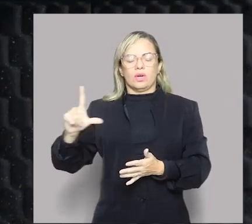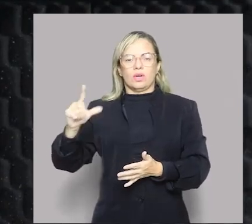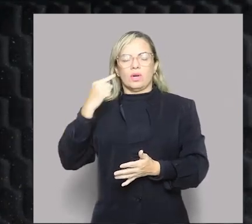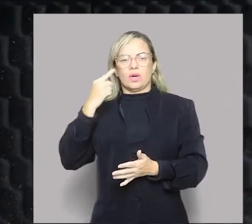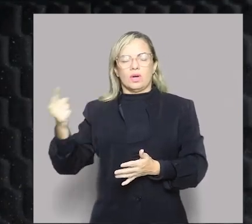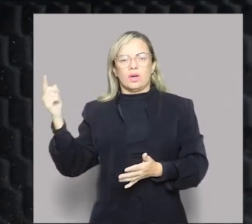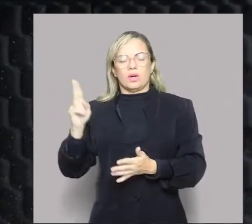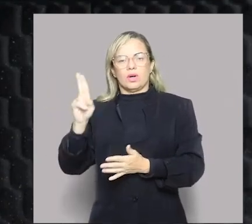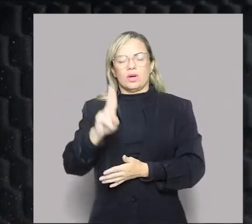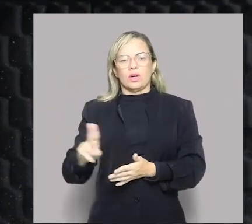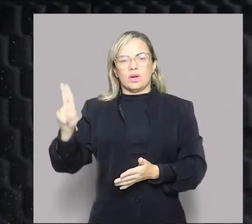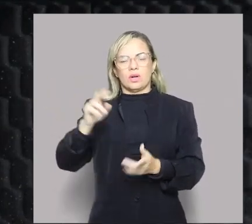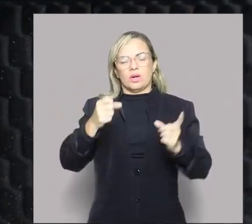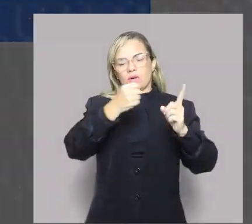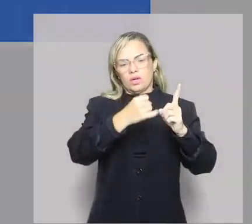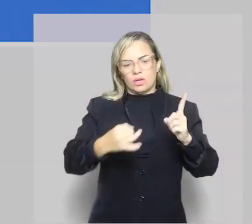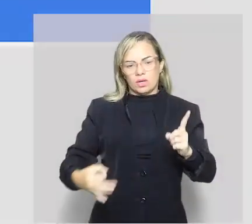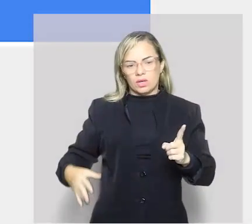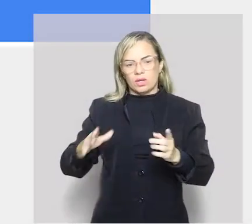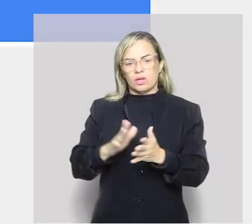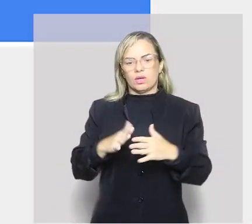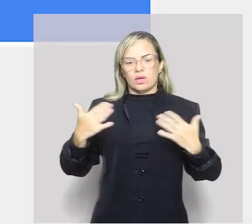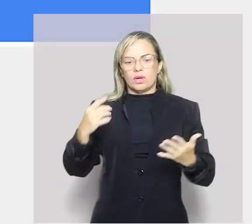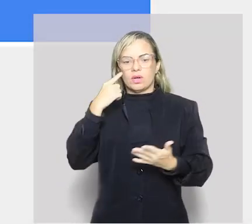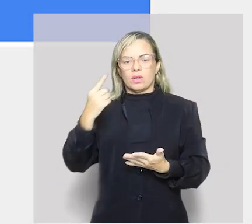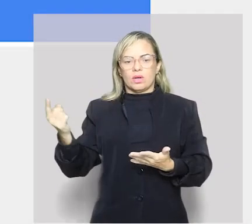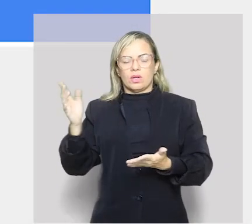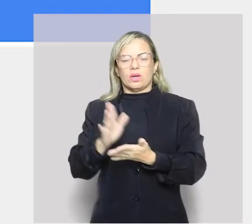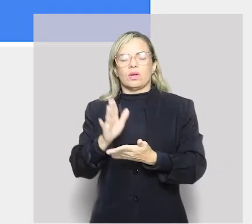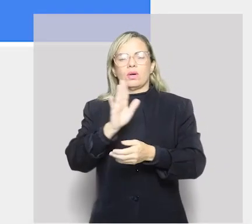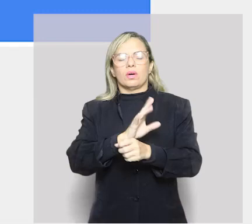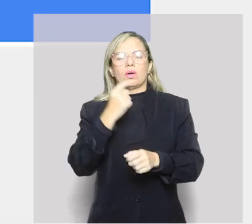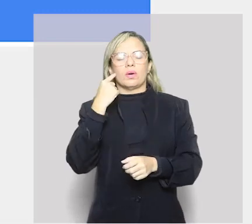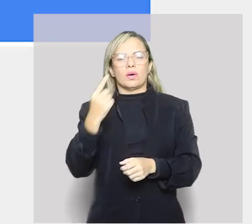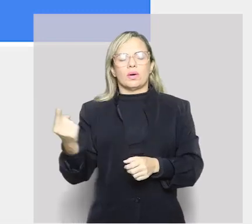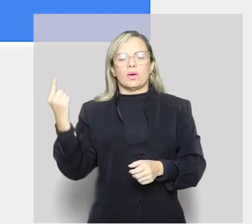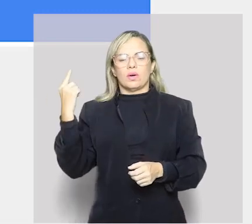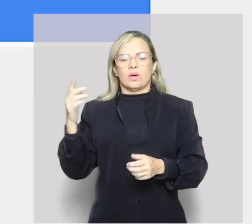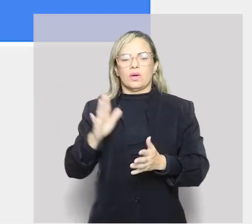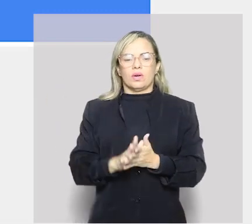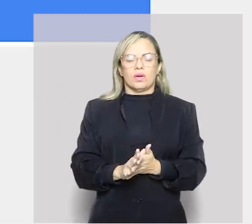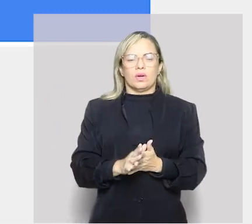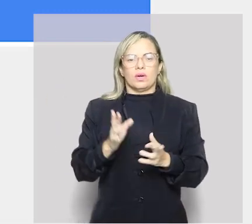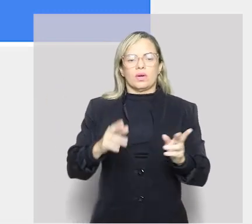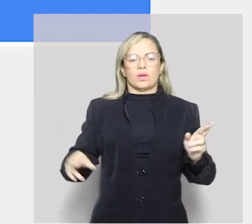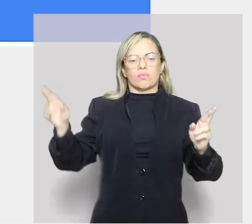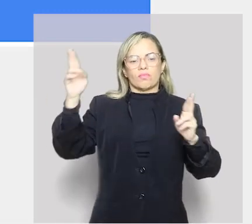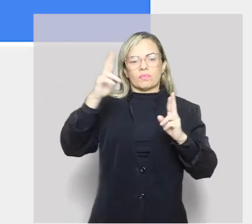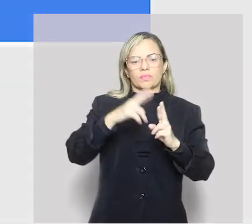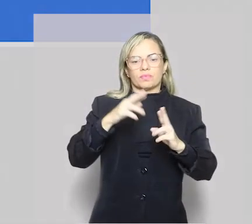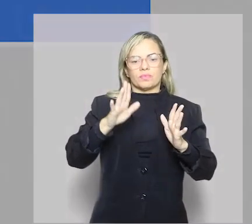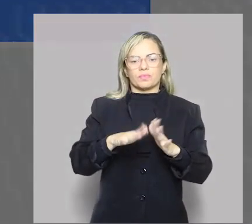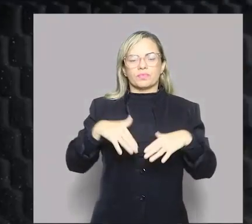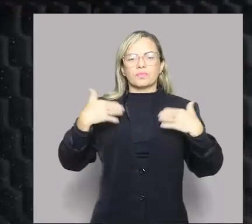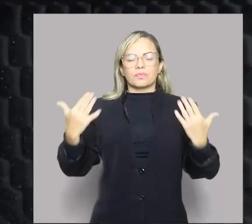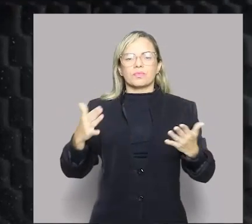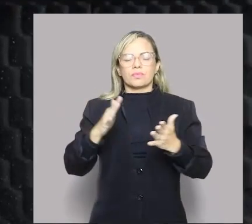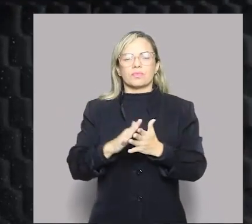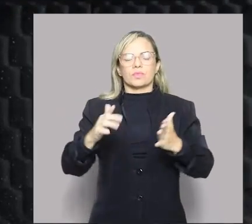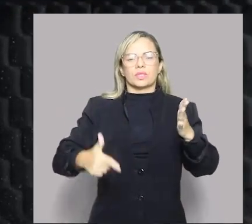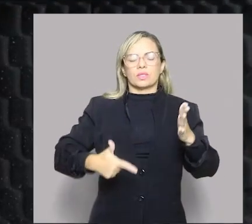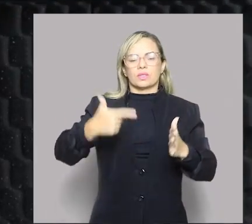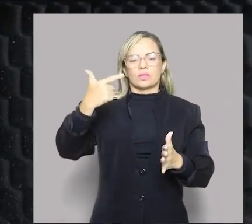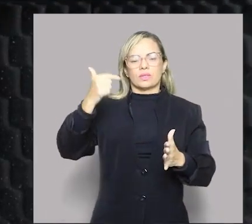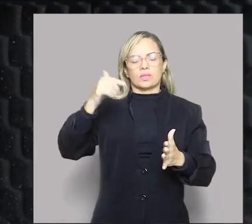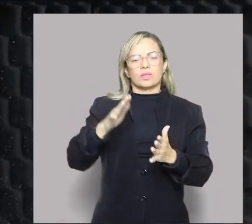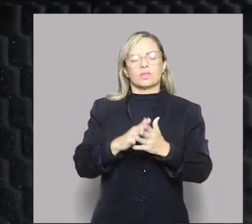para aquilo que eu desejo falar. Então, bem aqui, você tem o que a gente chama de referências. Em segundo lugar,